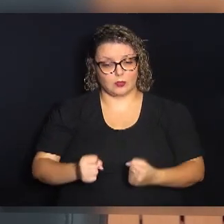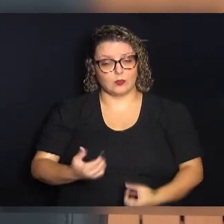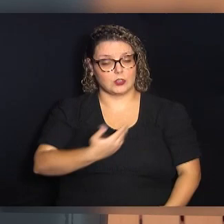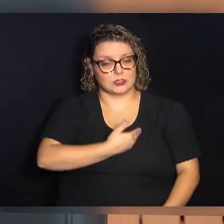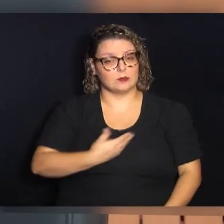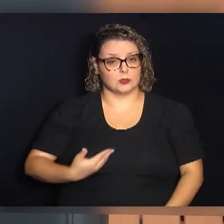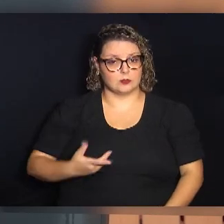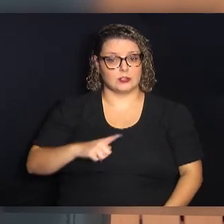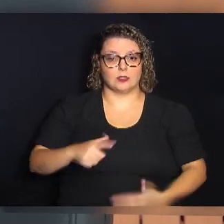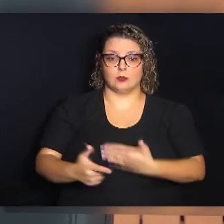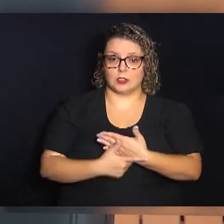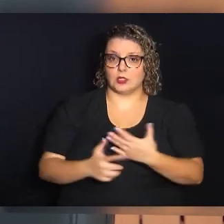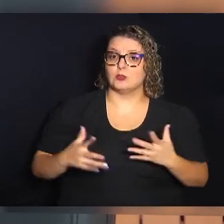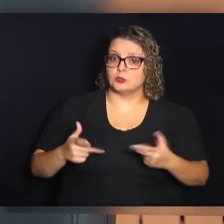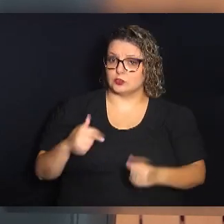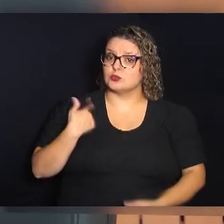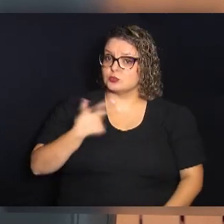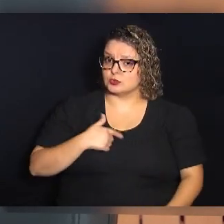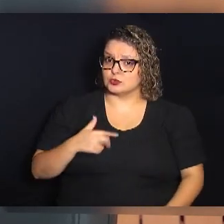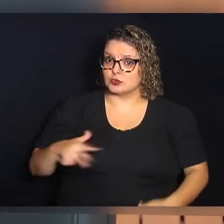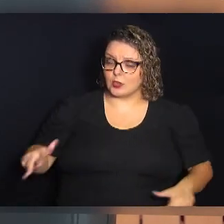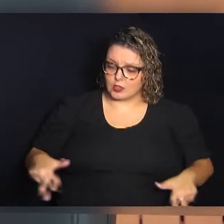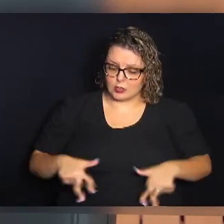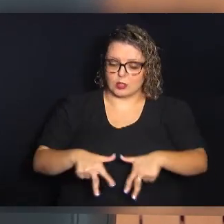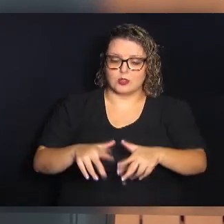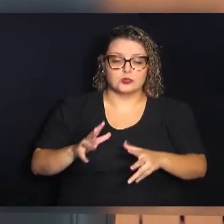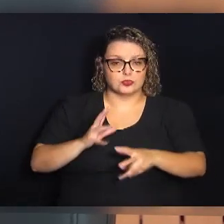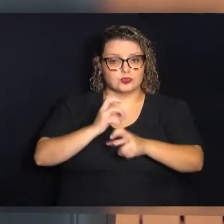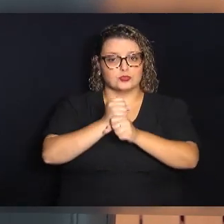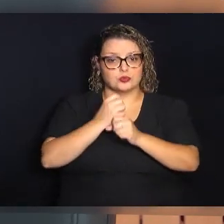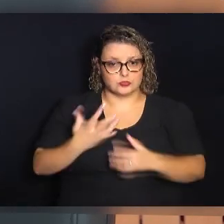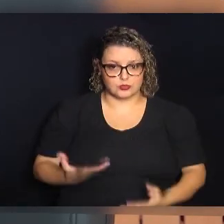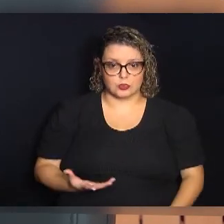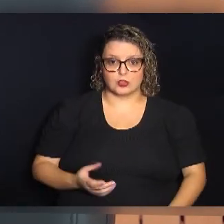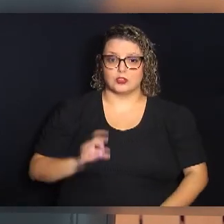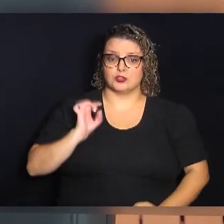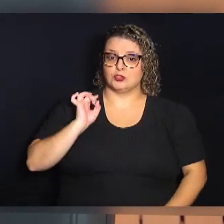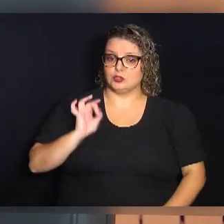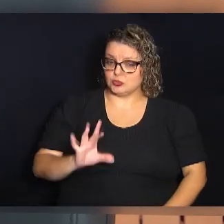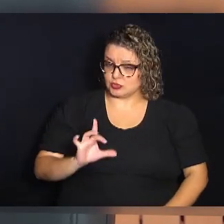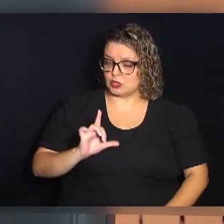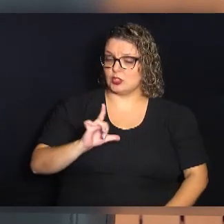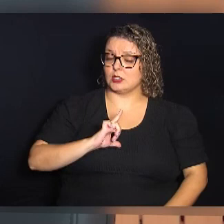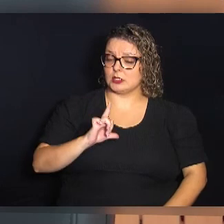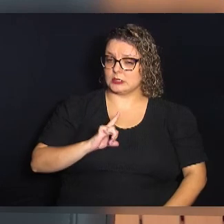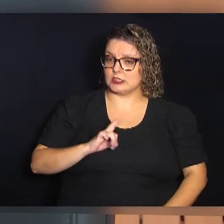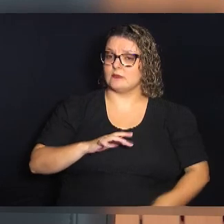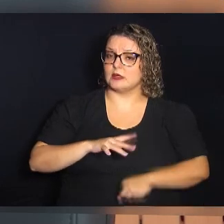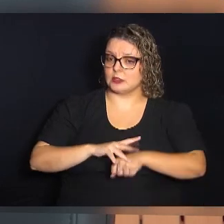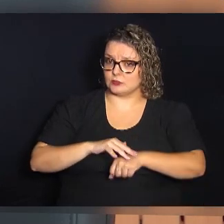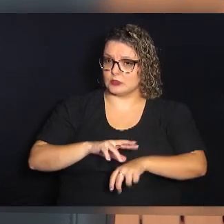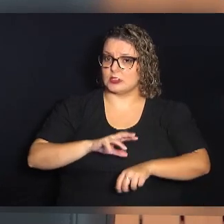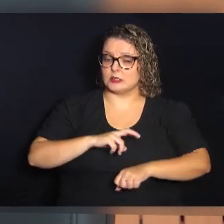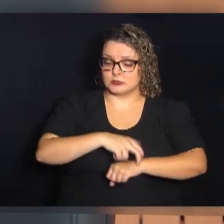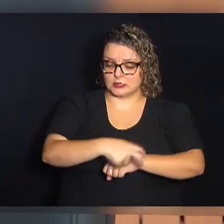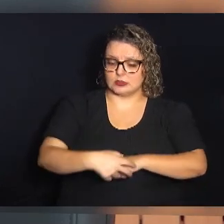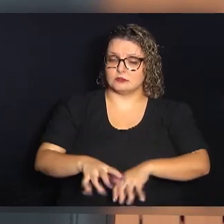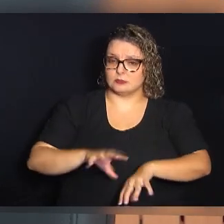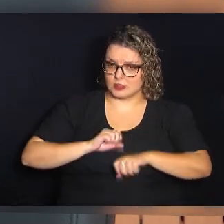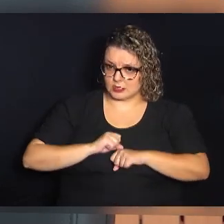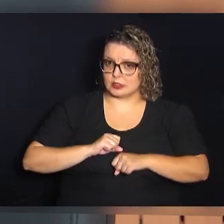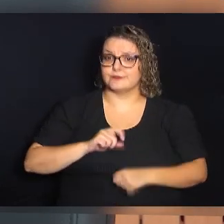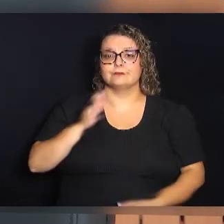público também tem o seu papel portanto Todos nós temos que nos dar as mãos porque só quem já passou por dengue sabe o